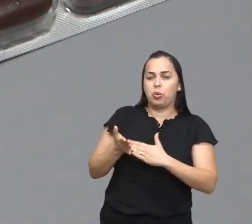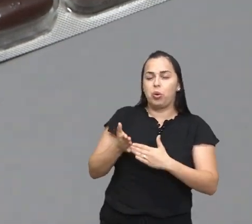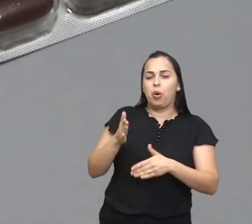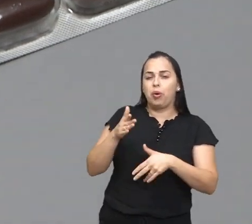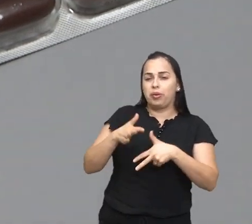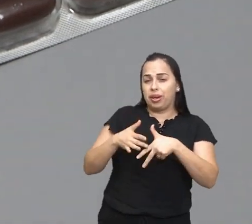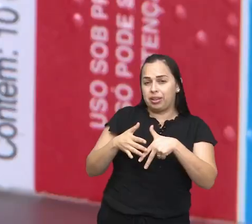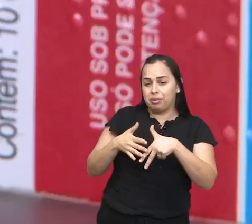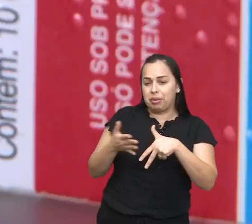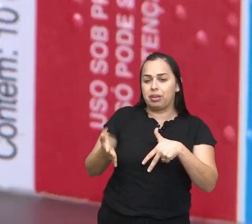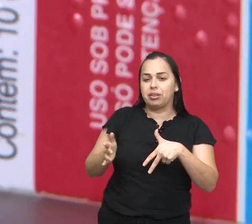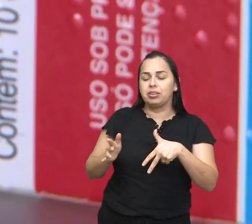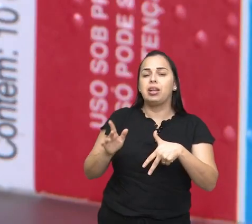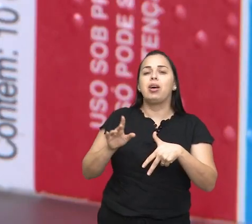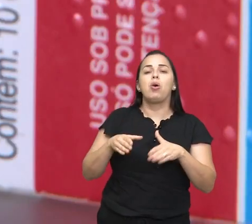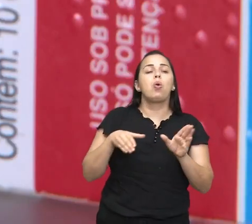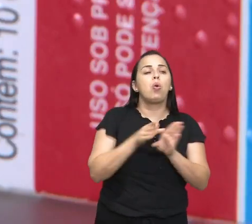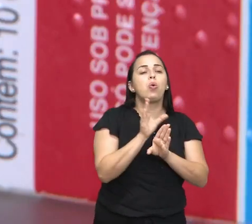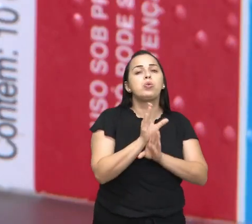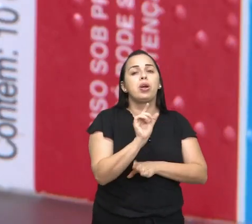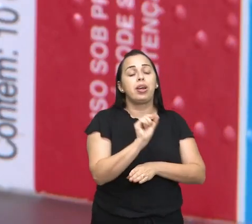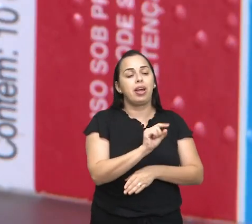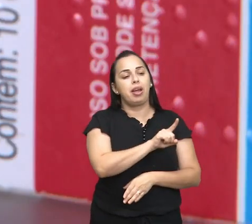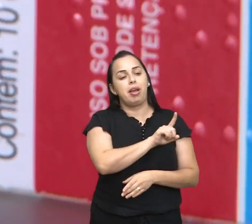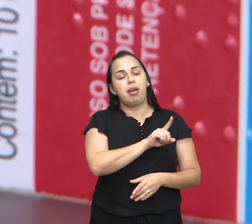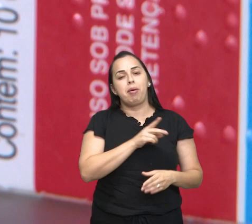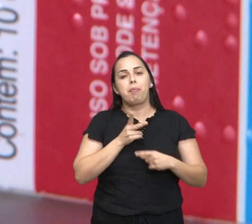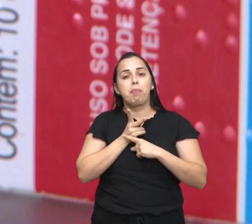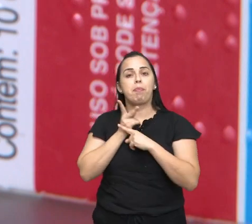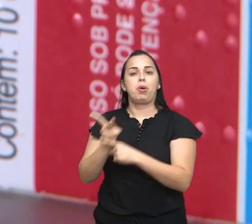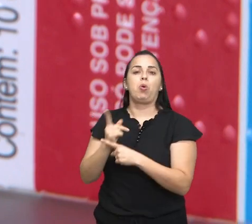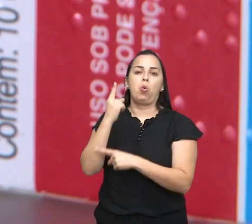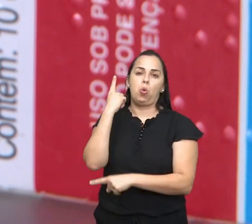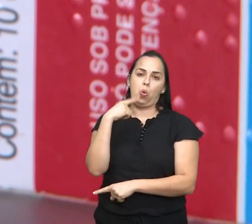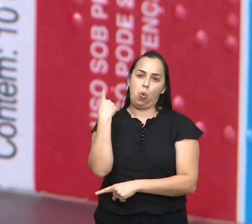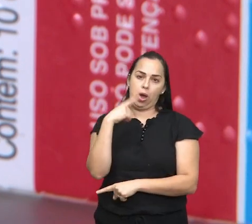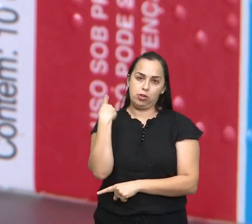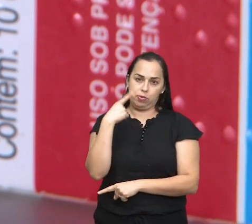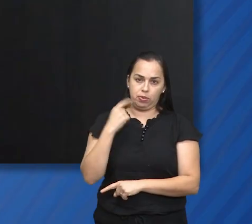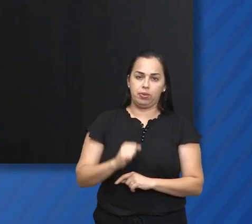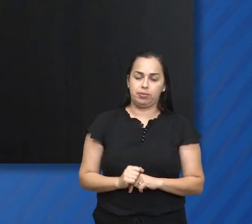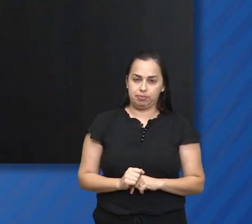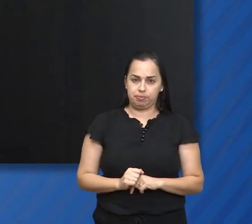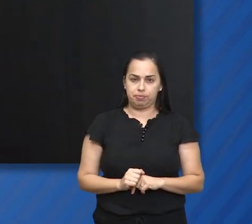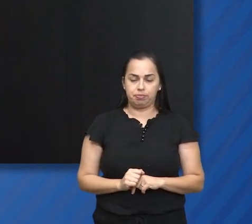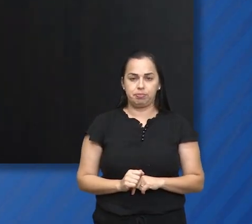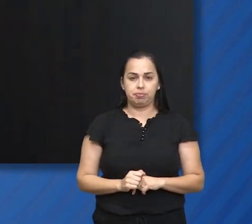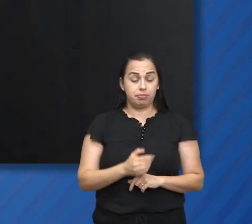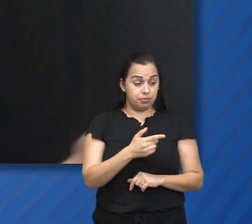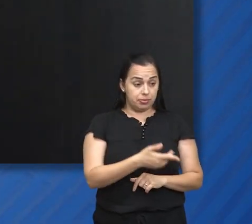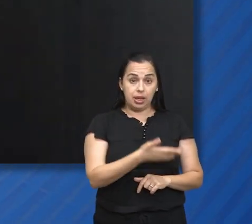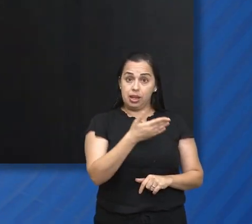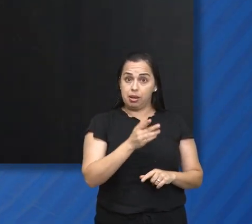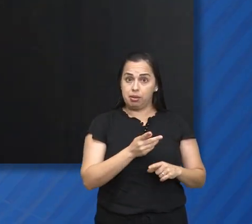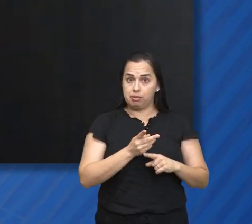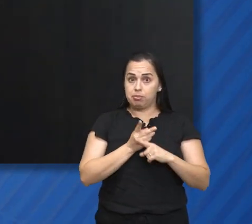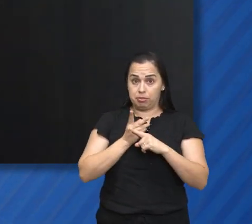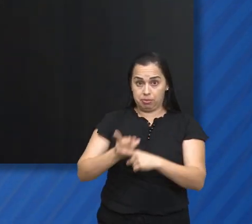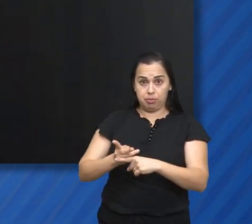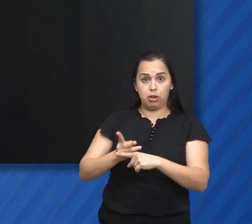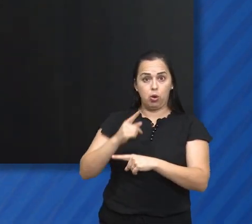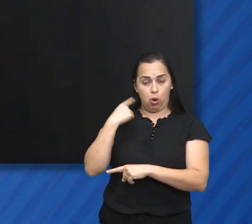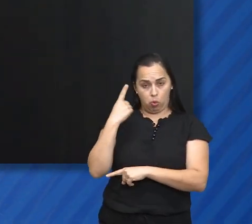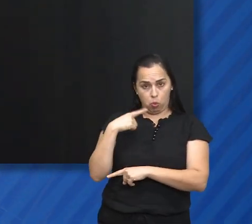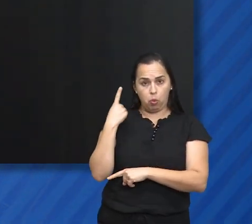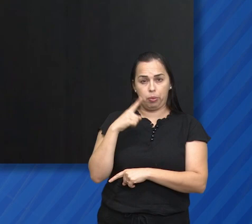oral contra o câncer, o conselho é procurar um advogado para fazer valer a legislação. O paciente deve procurar o Poder Judiciário